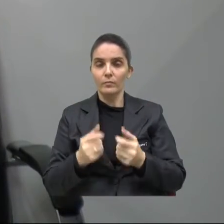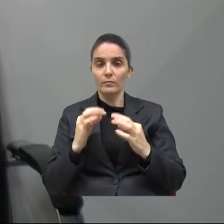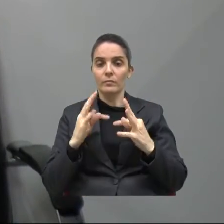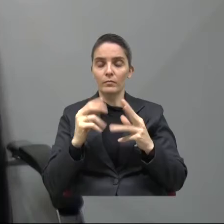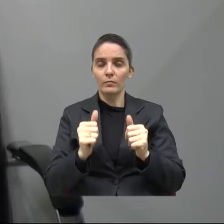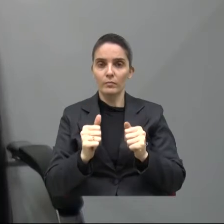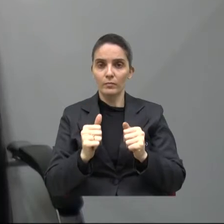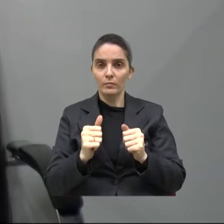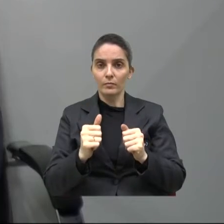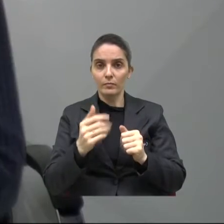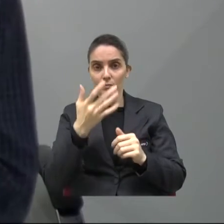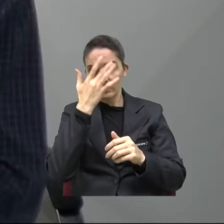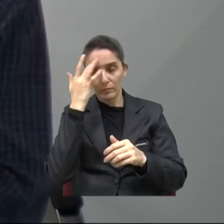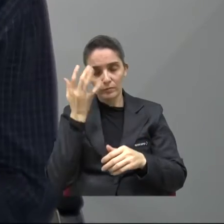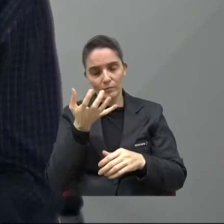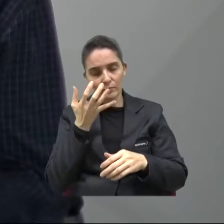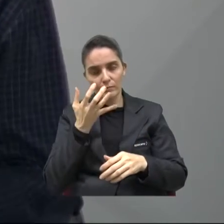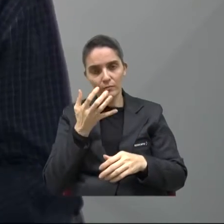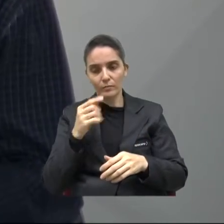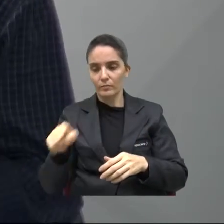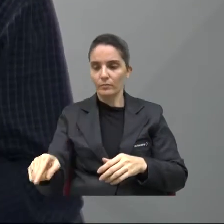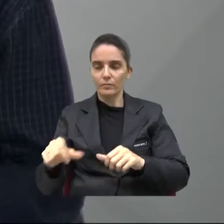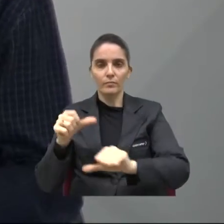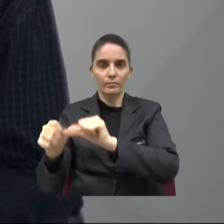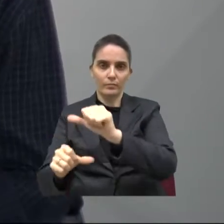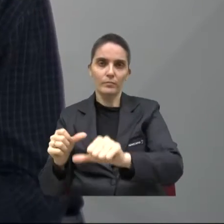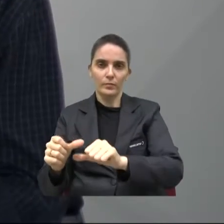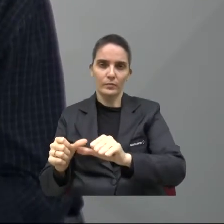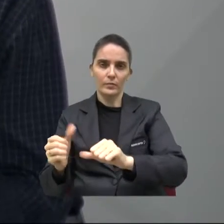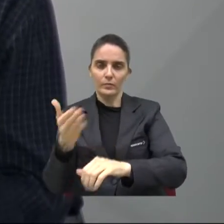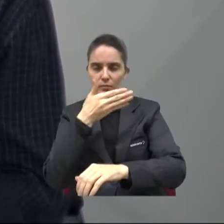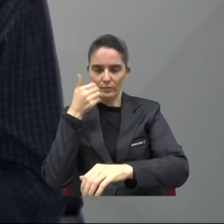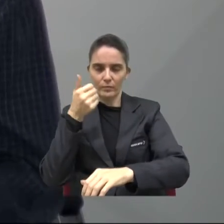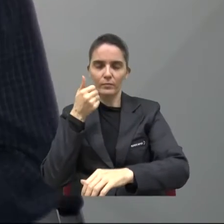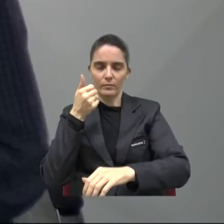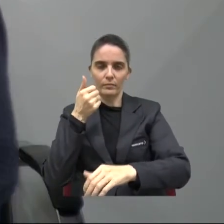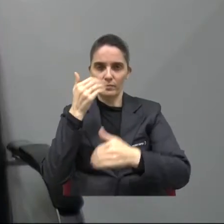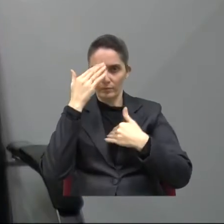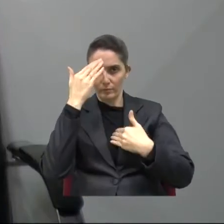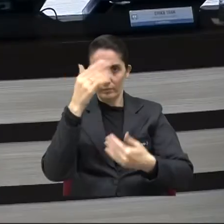nova cara àquela região ali que carece de melhoria. Obrigado.